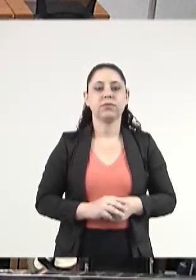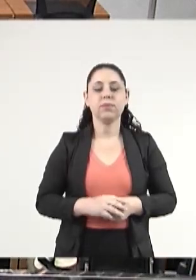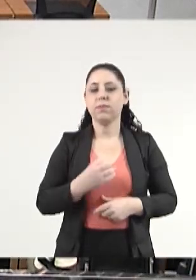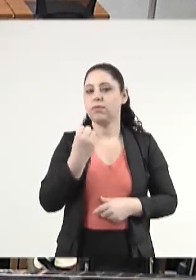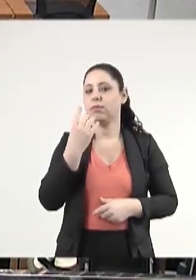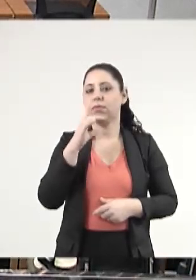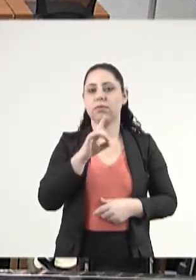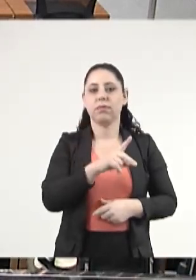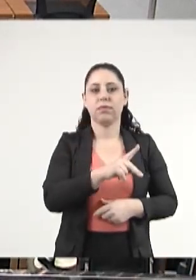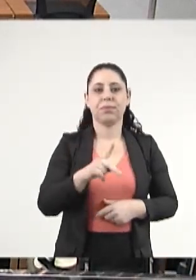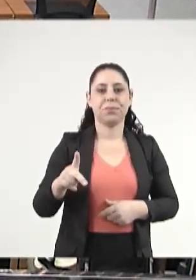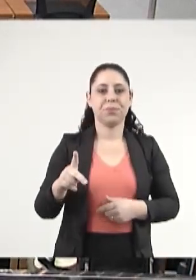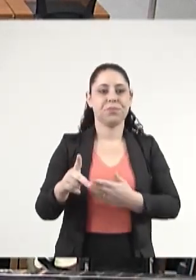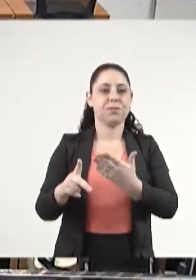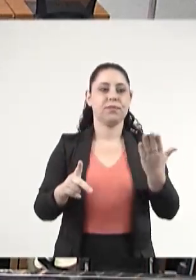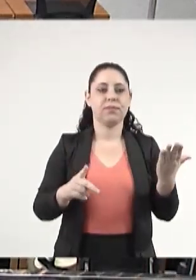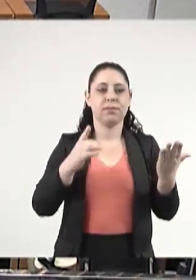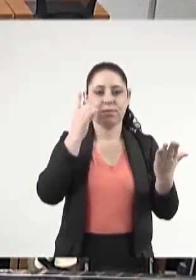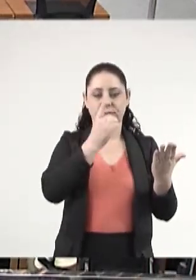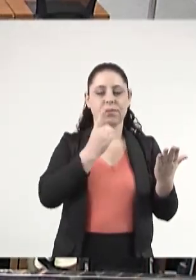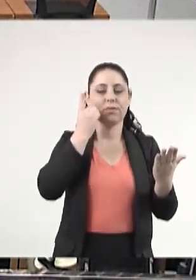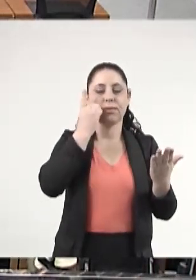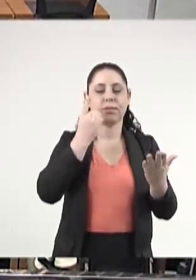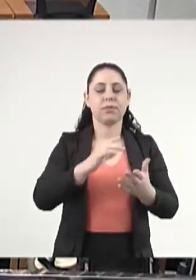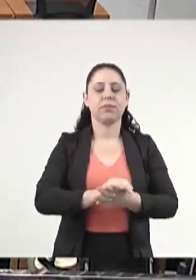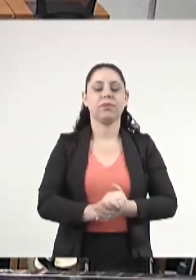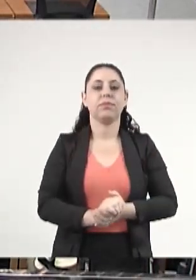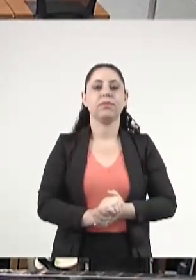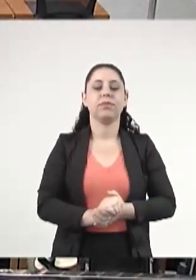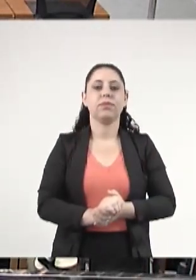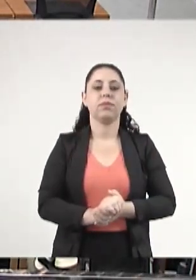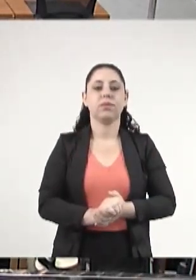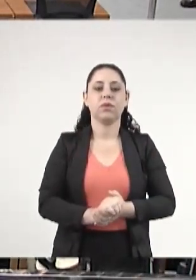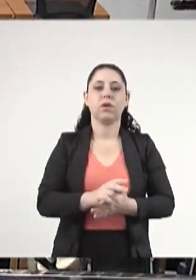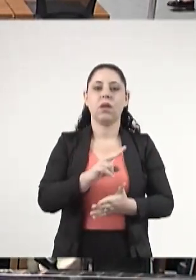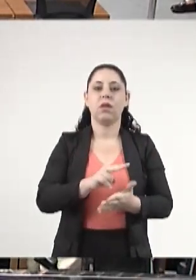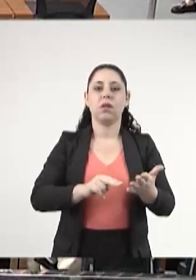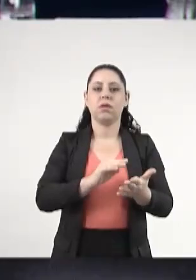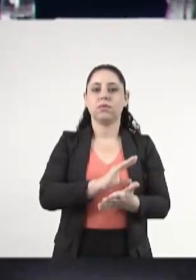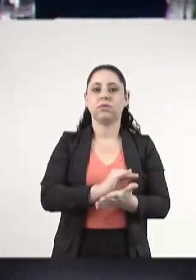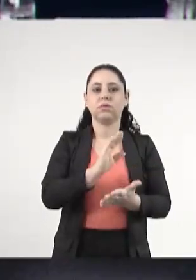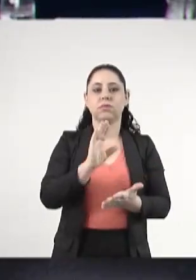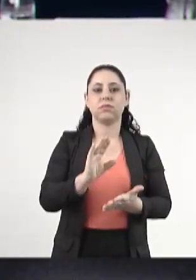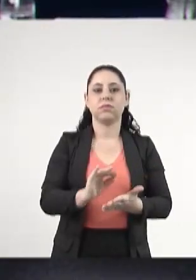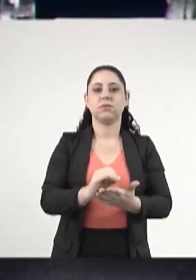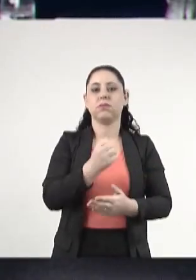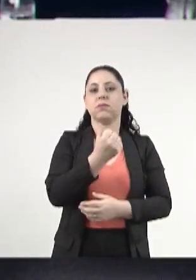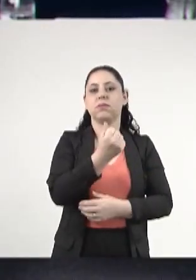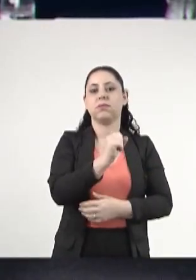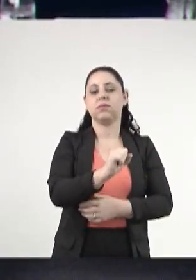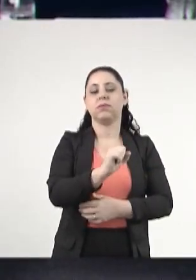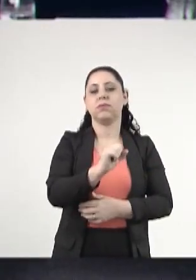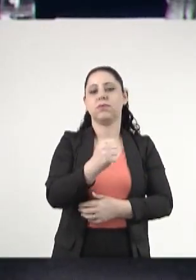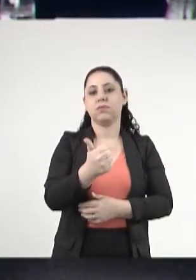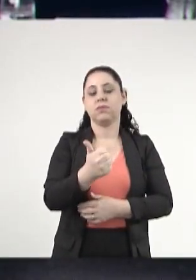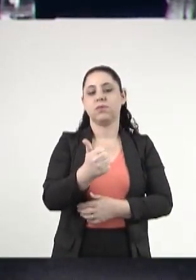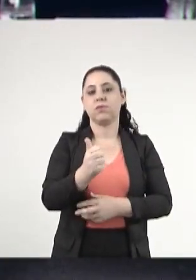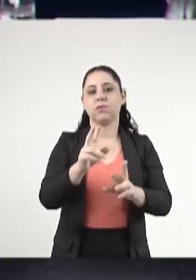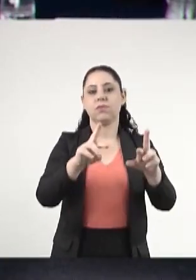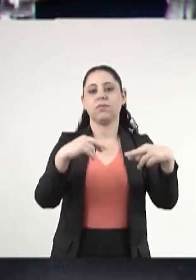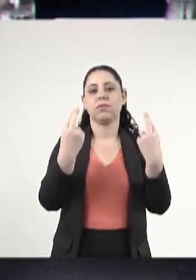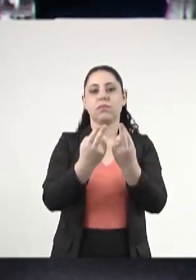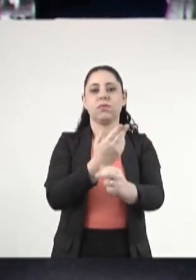Bom dia, senhor presidente. Bom dia, senhores deputados. Leitura da ata da 81ª